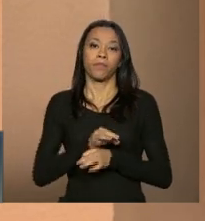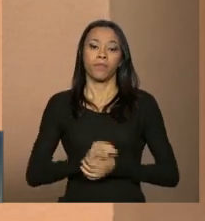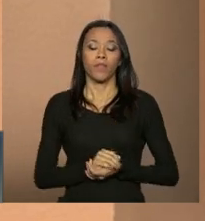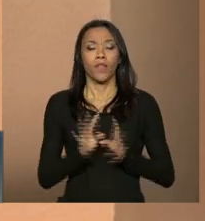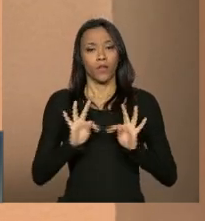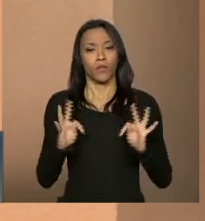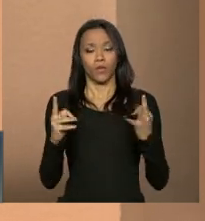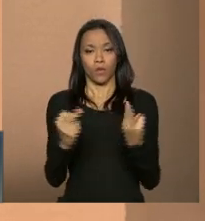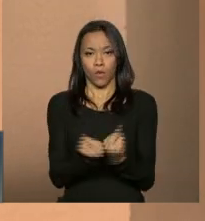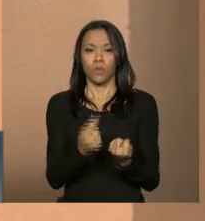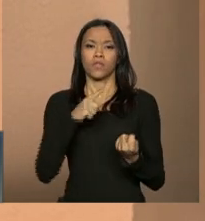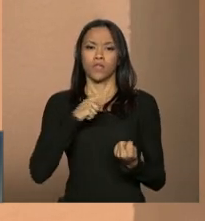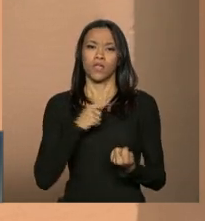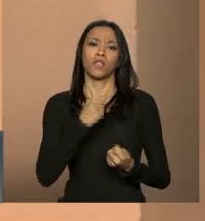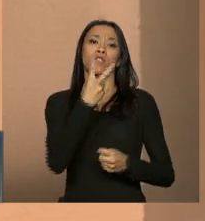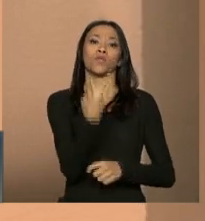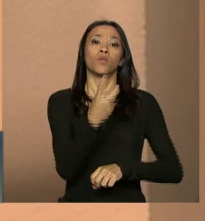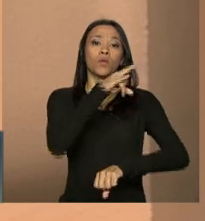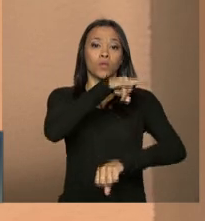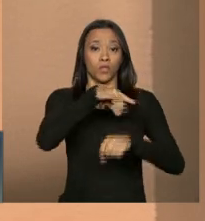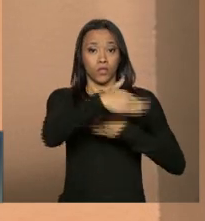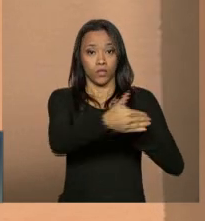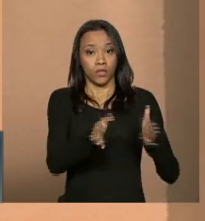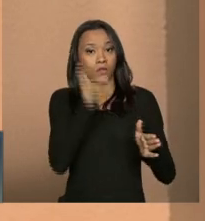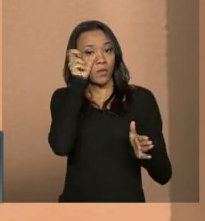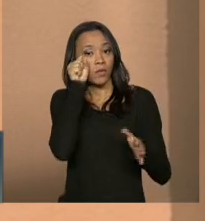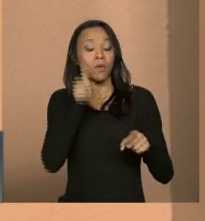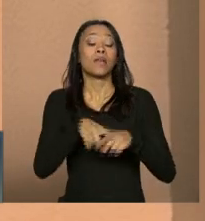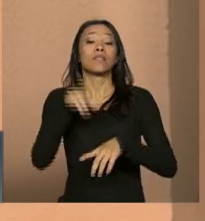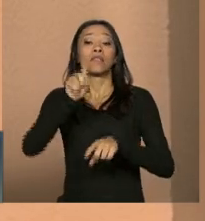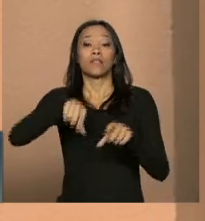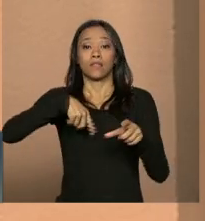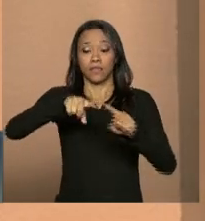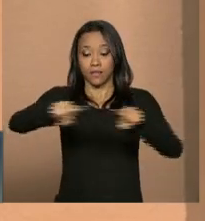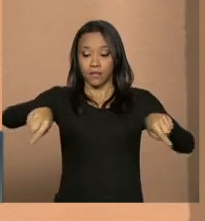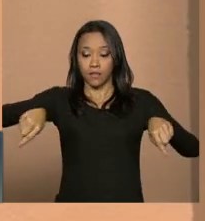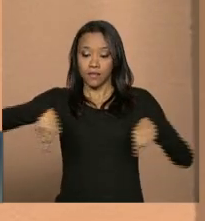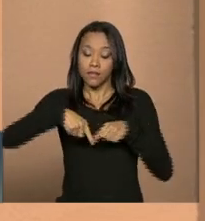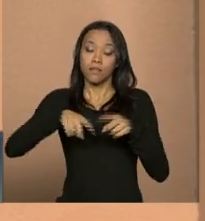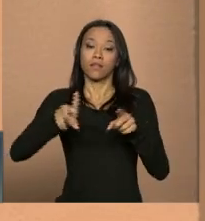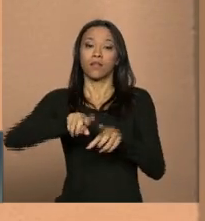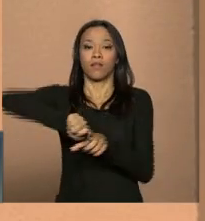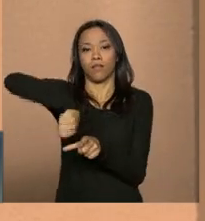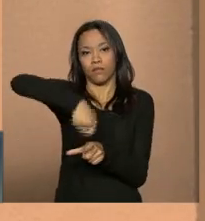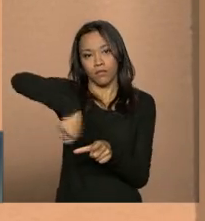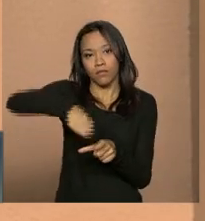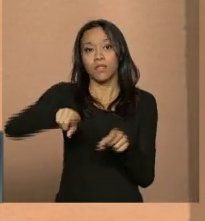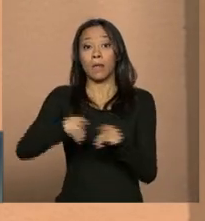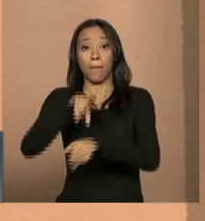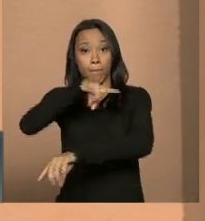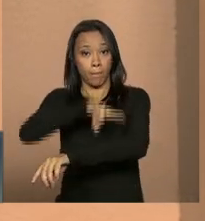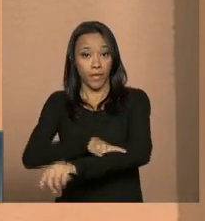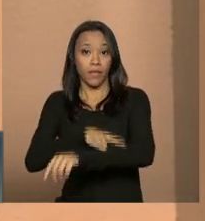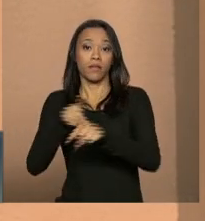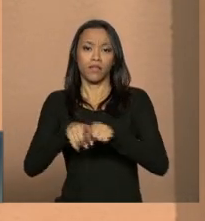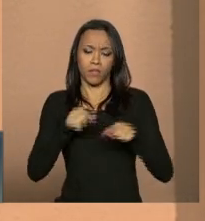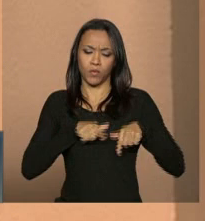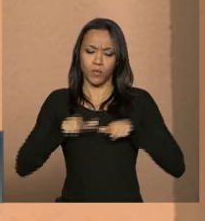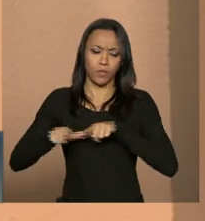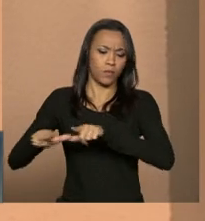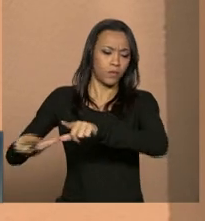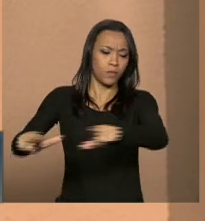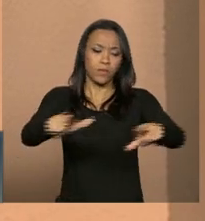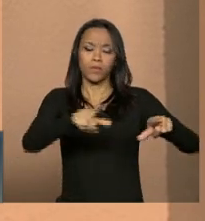todos TM dois quartos sala cozinha banheiro área de serviço e piso cerâmico em